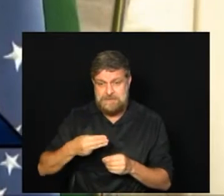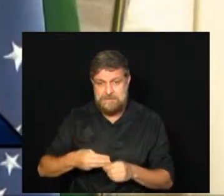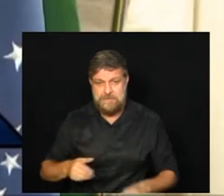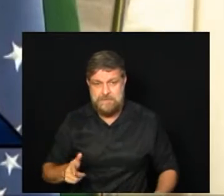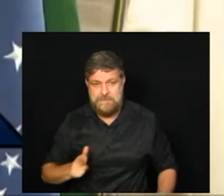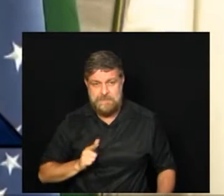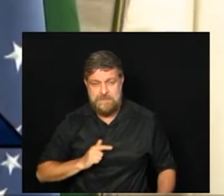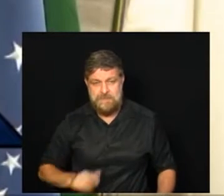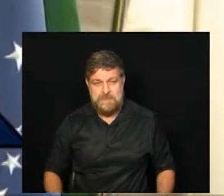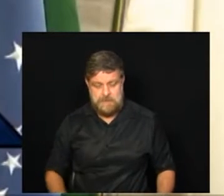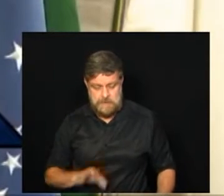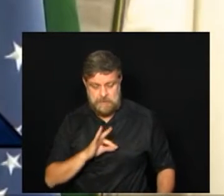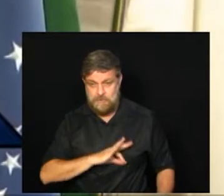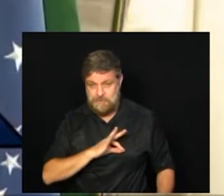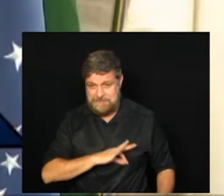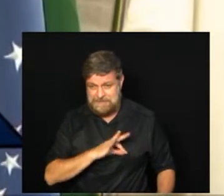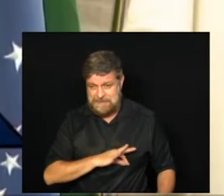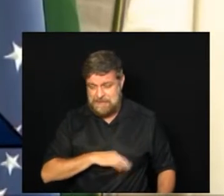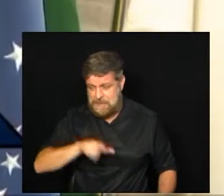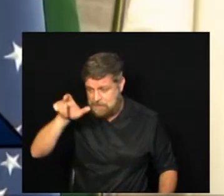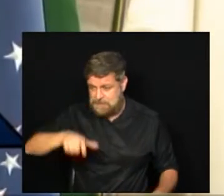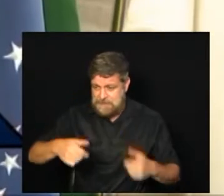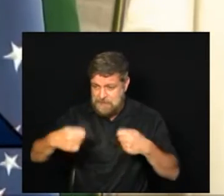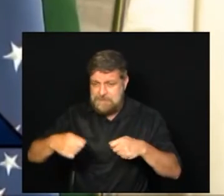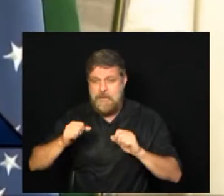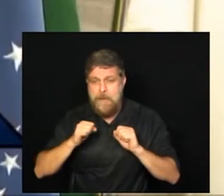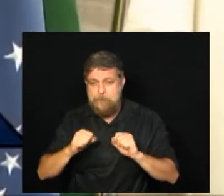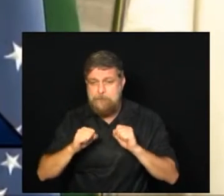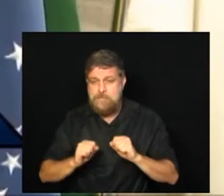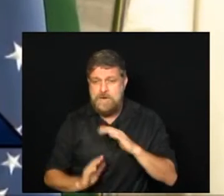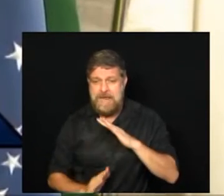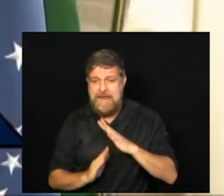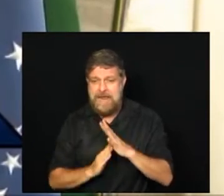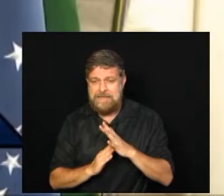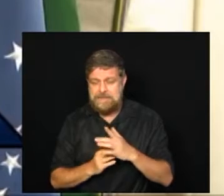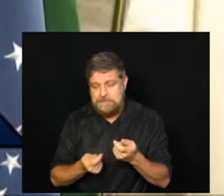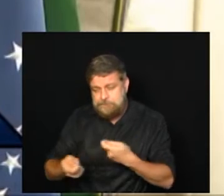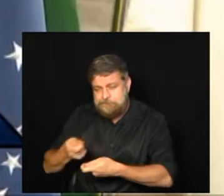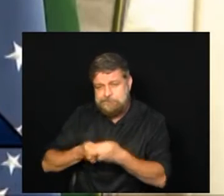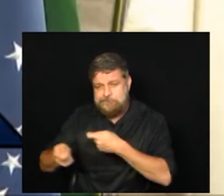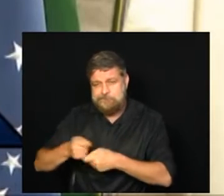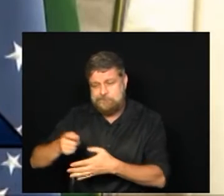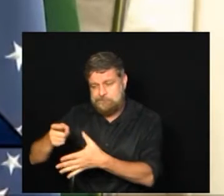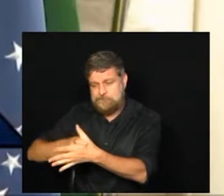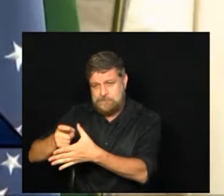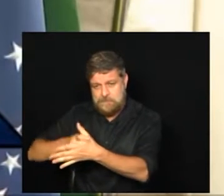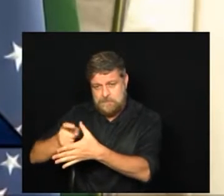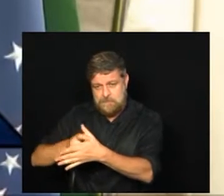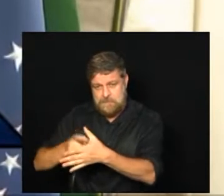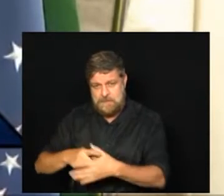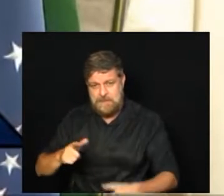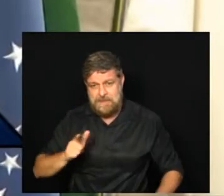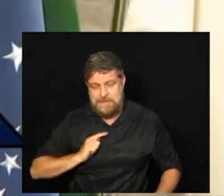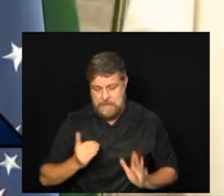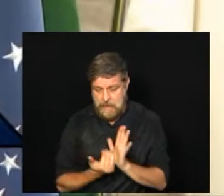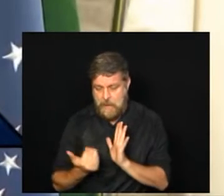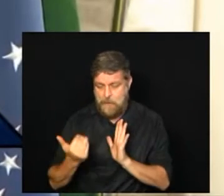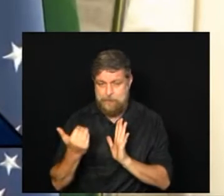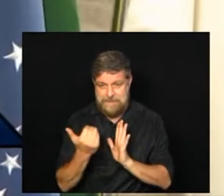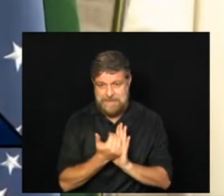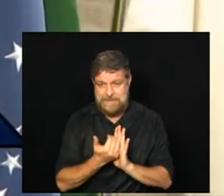para que os servidores que tenham necessidade possam até renegociar as suas dívidas, mas ampliando